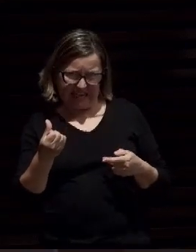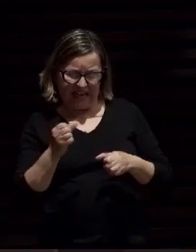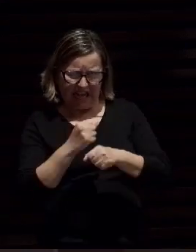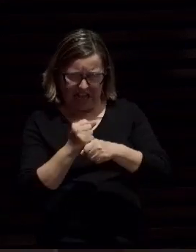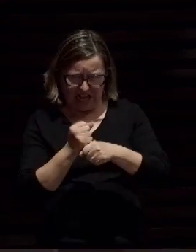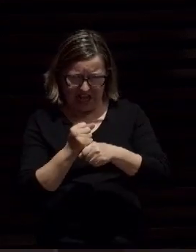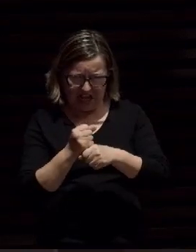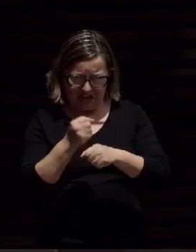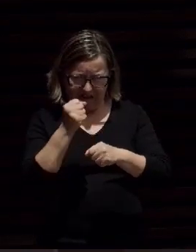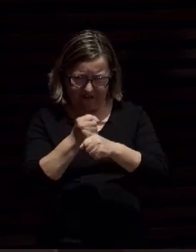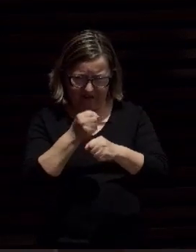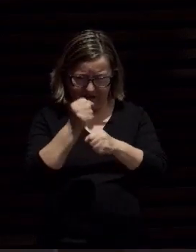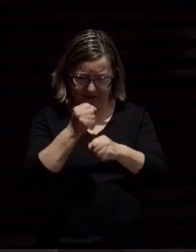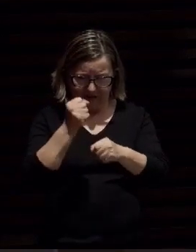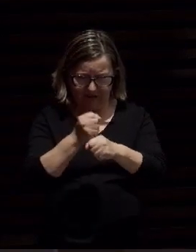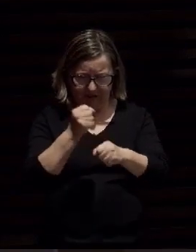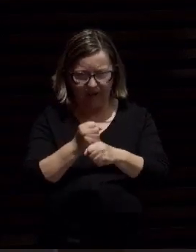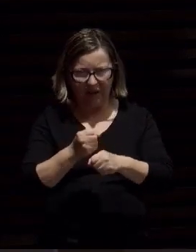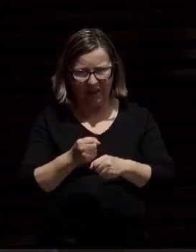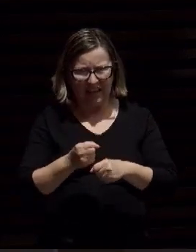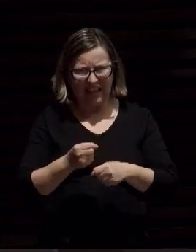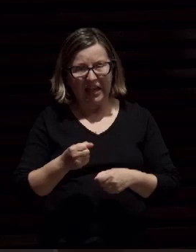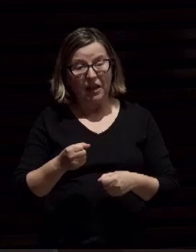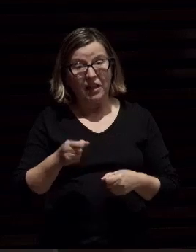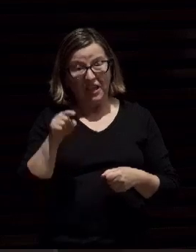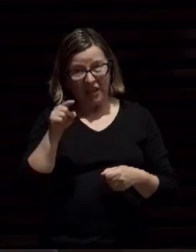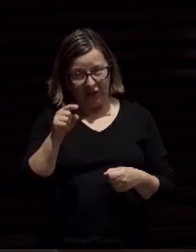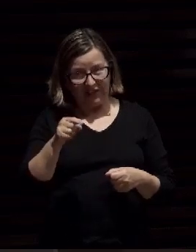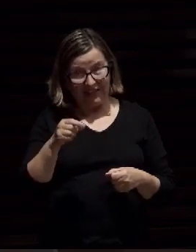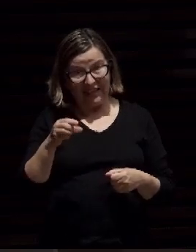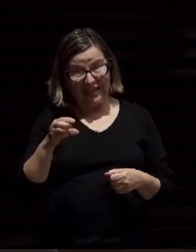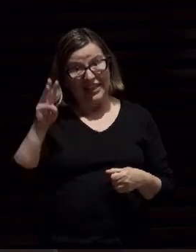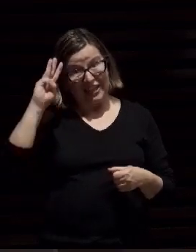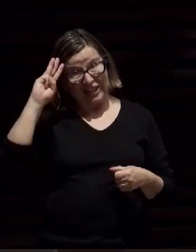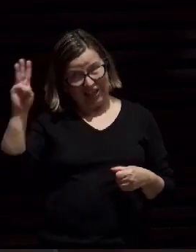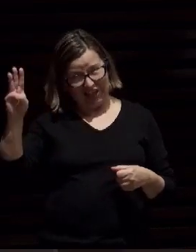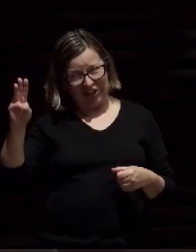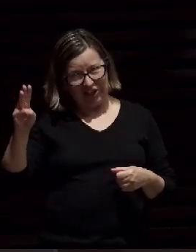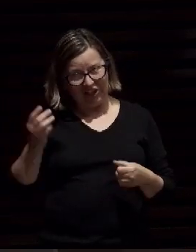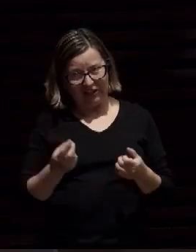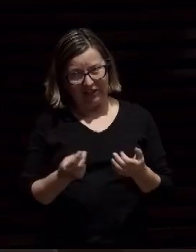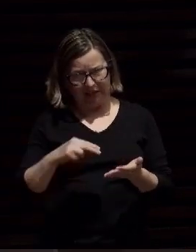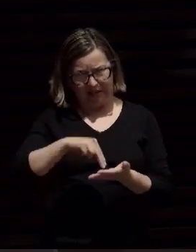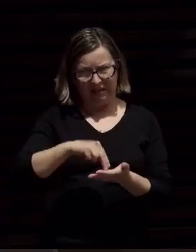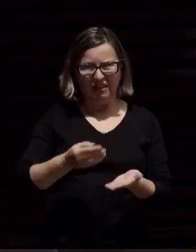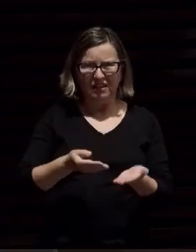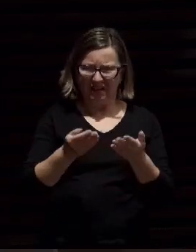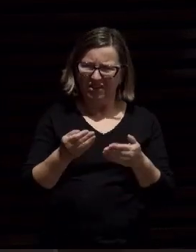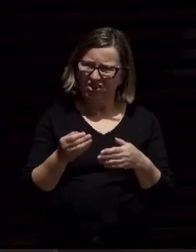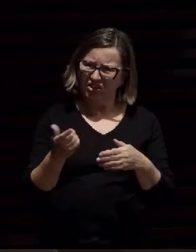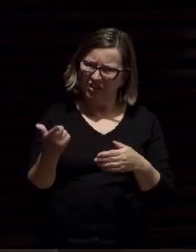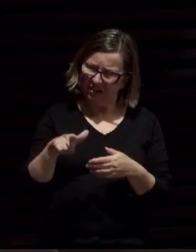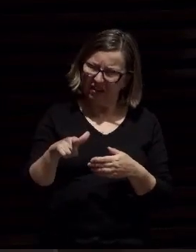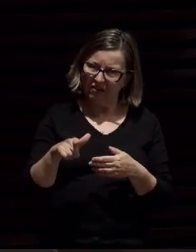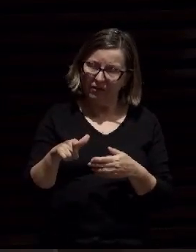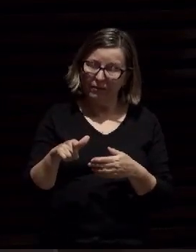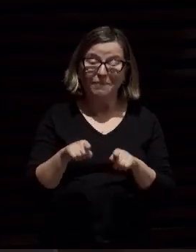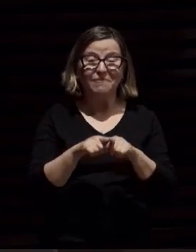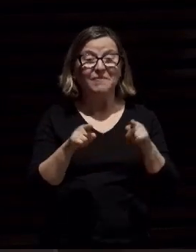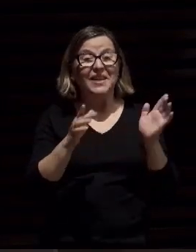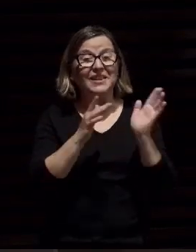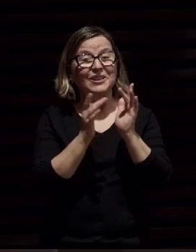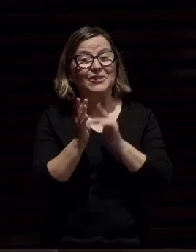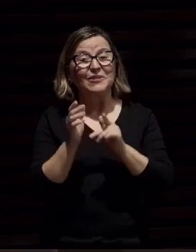o levantarás? Ele, porém, se referia ao santuário do seu